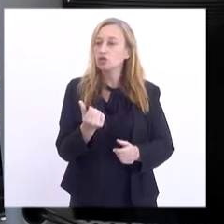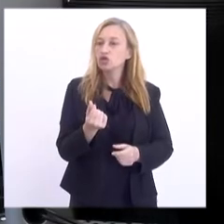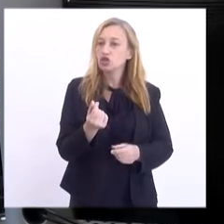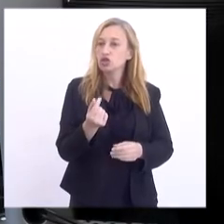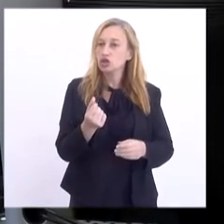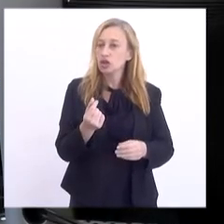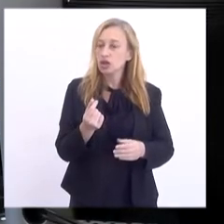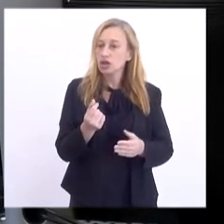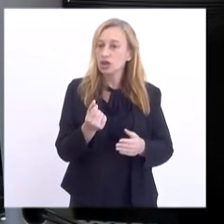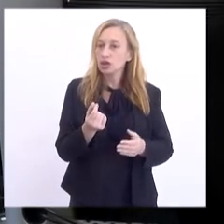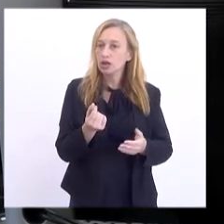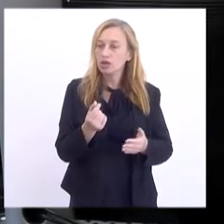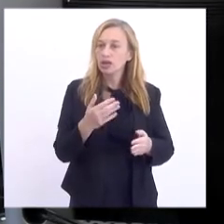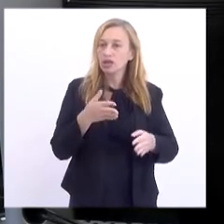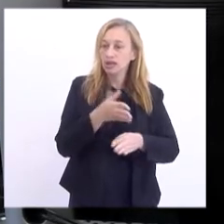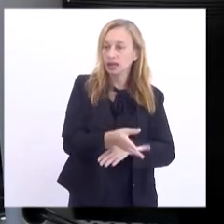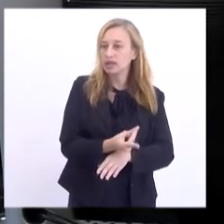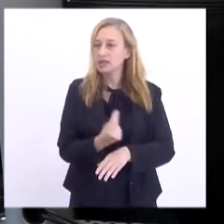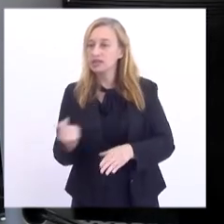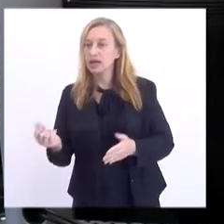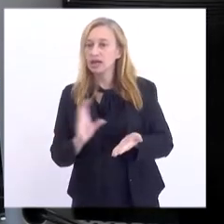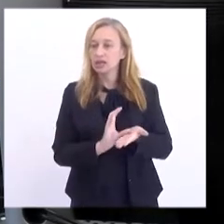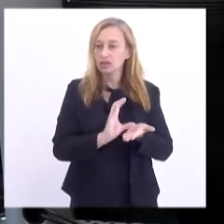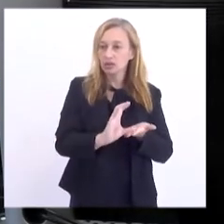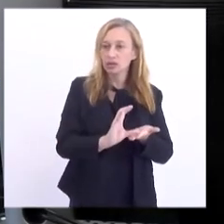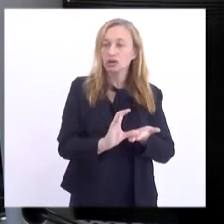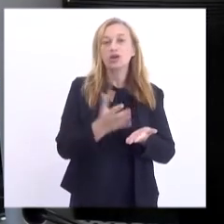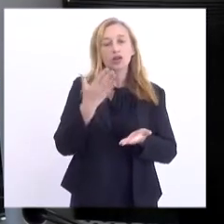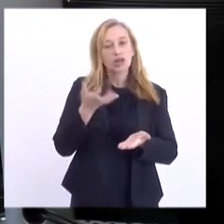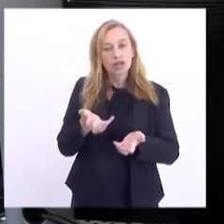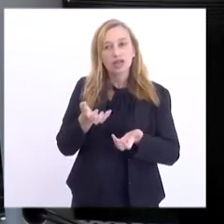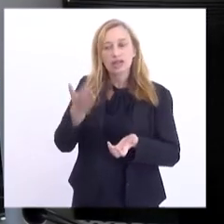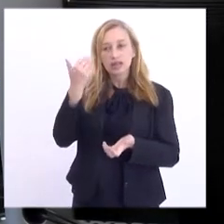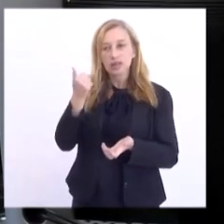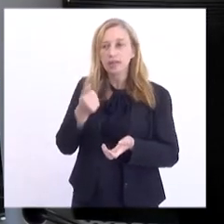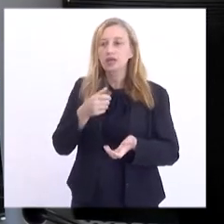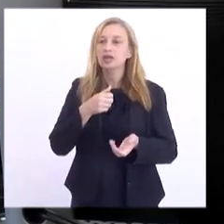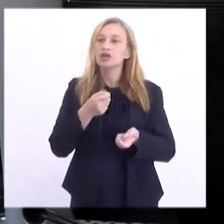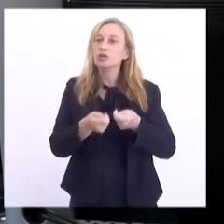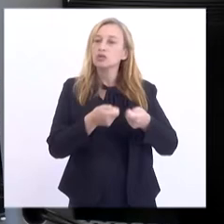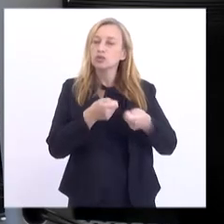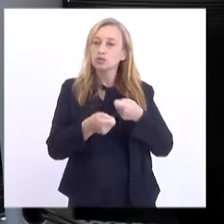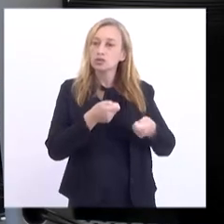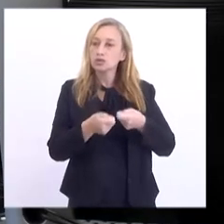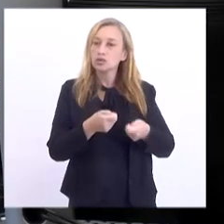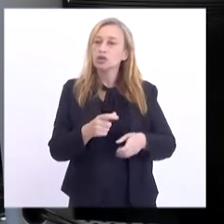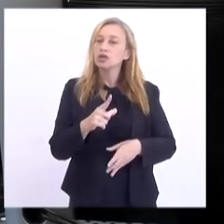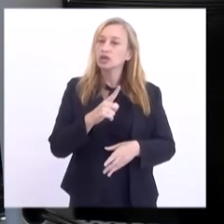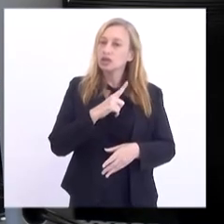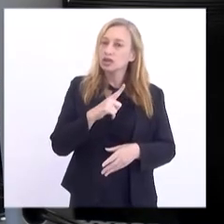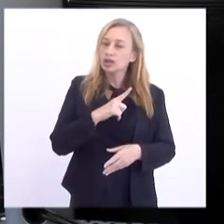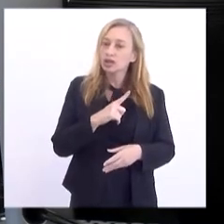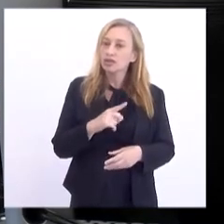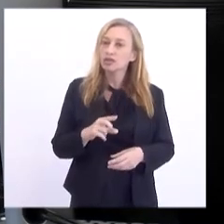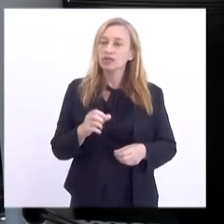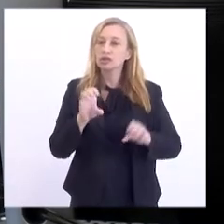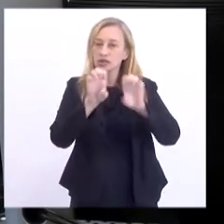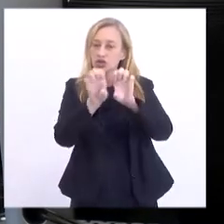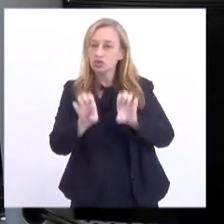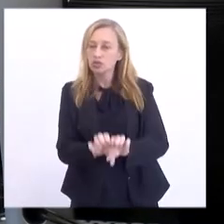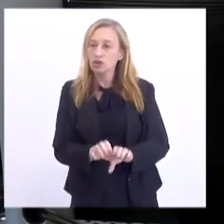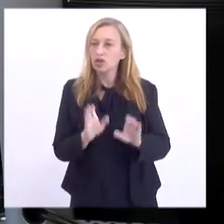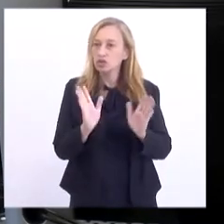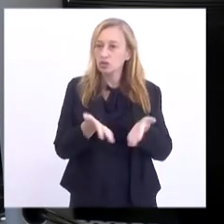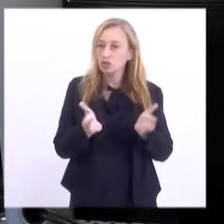recursos imensos Então gostaria de saber da Controladoria né O que temos em termos estruturais